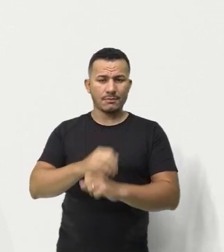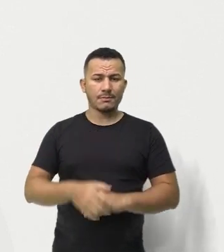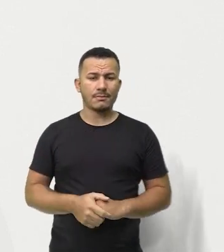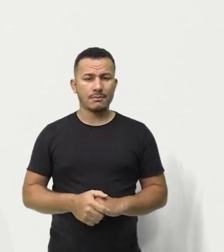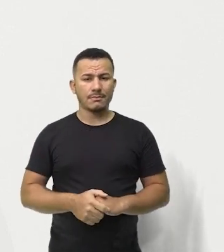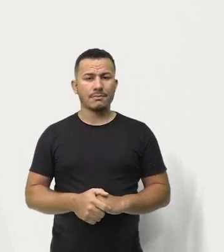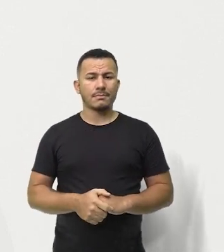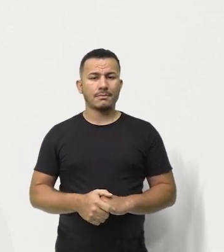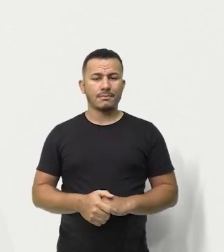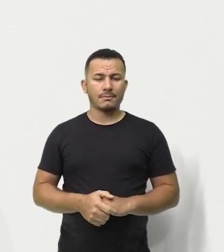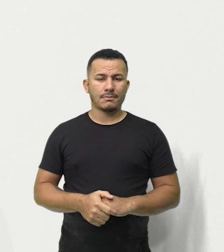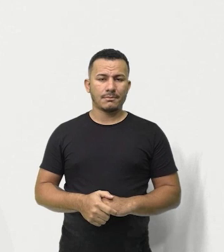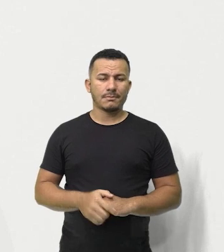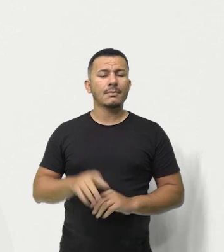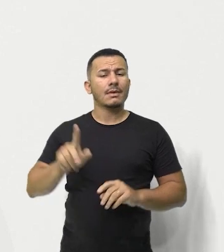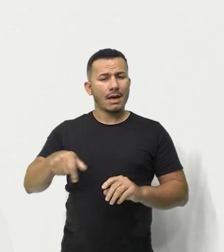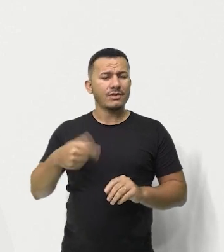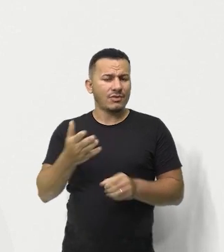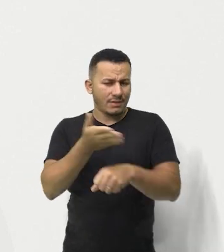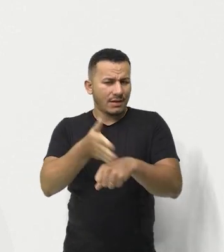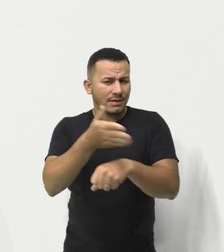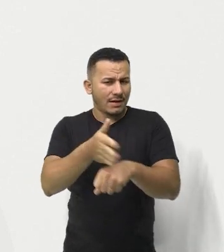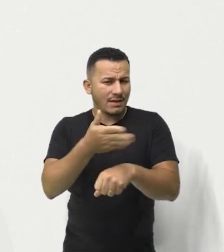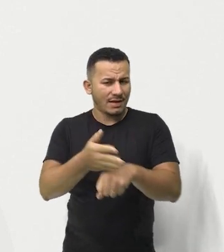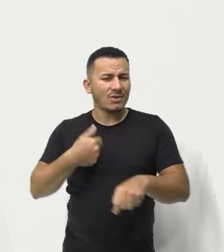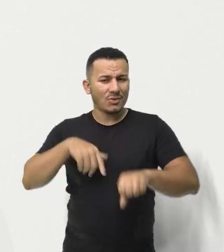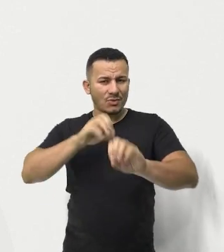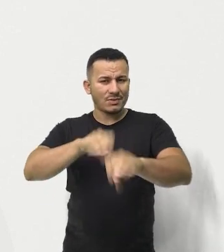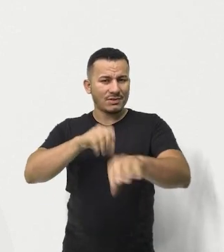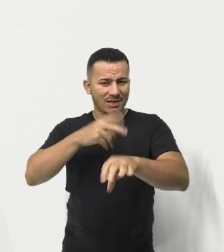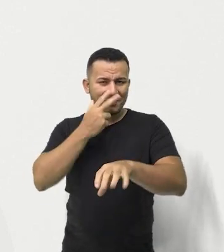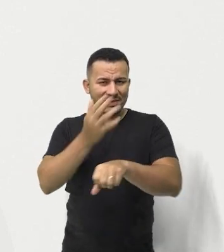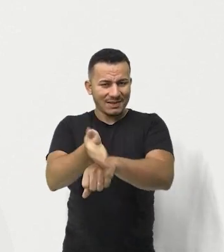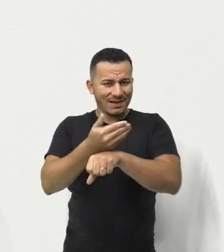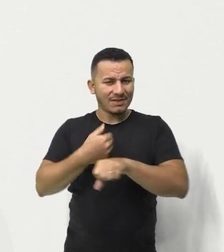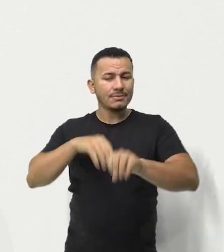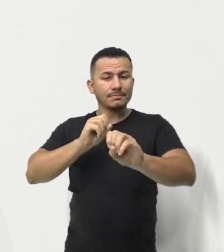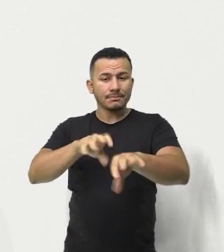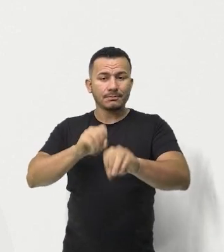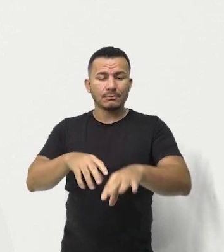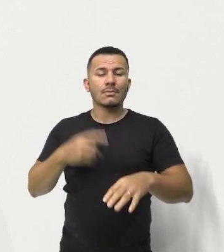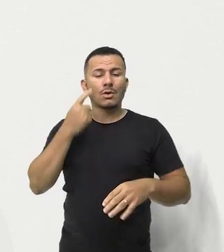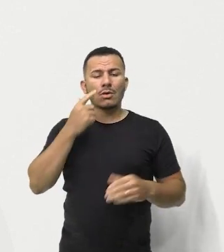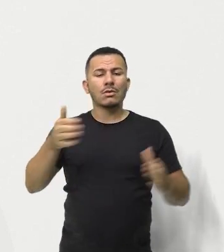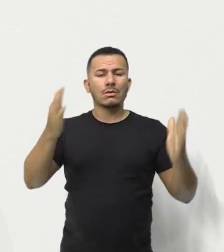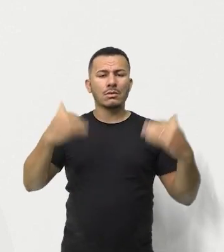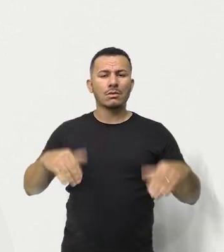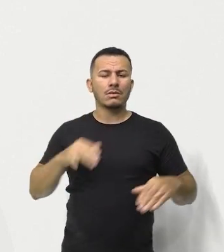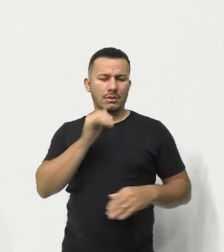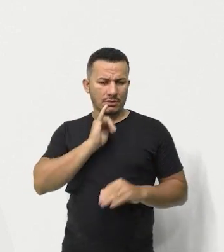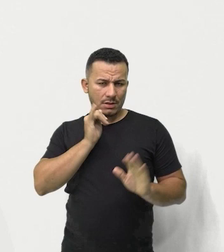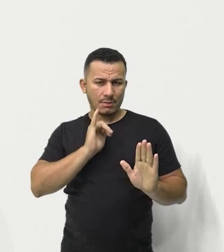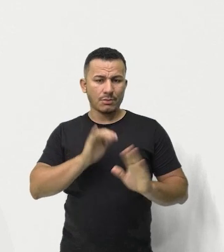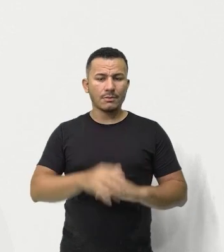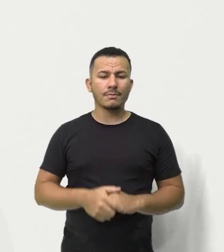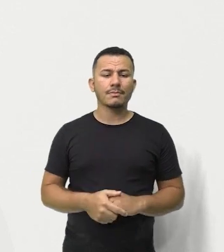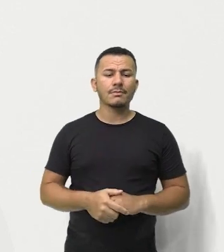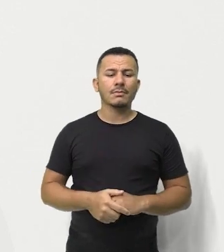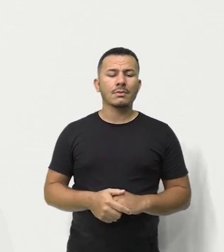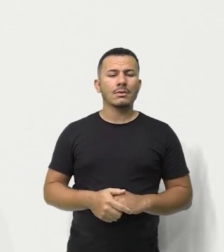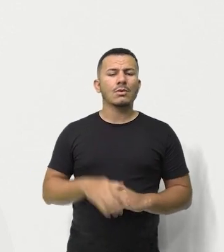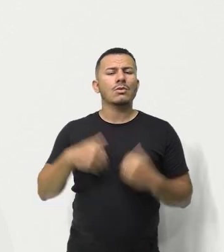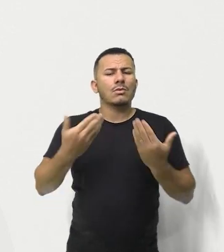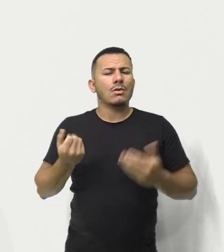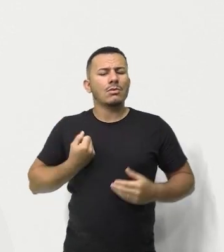das operações, olha, que é isso que nós estávamos exatamente já falando, antecipando, né? Então, vamos ver